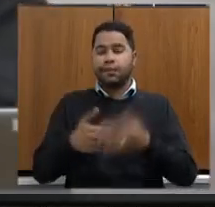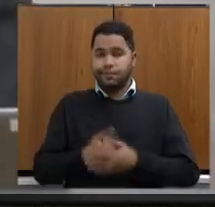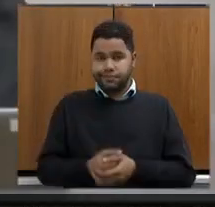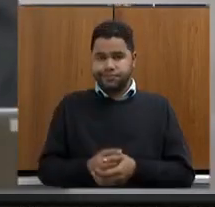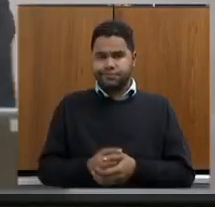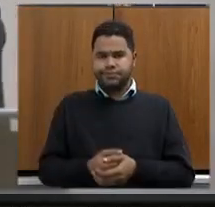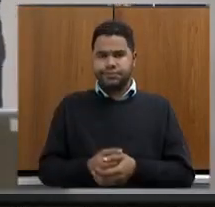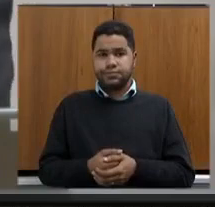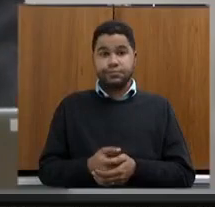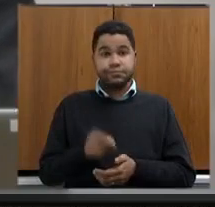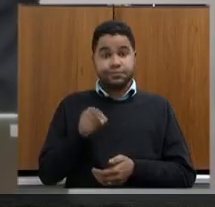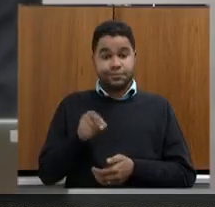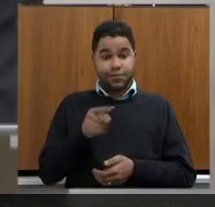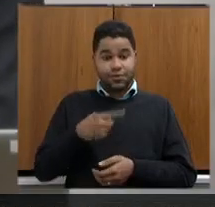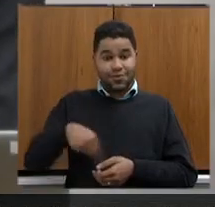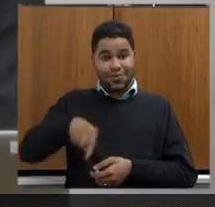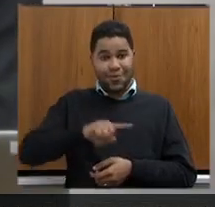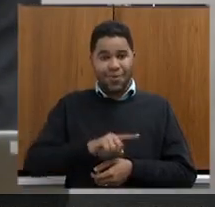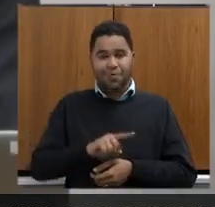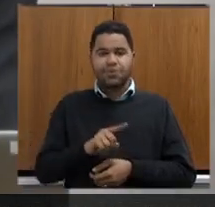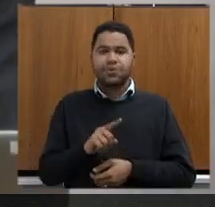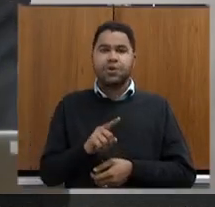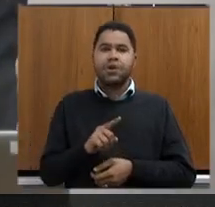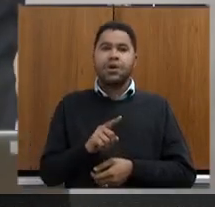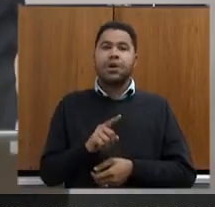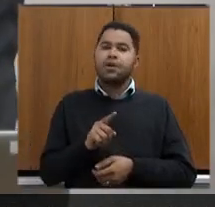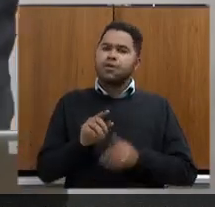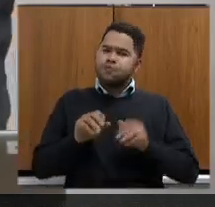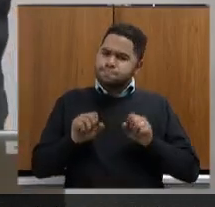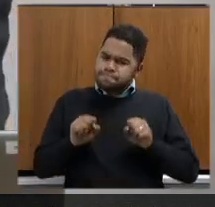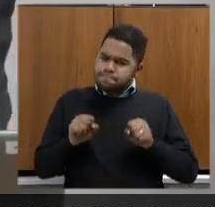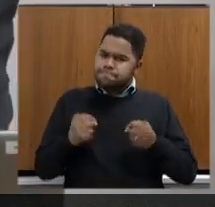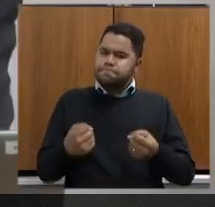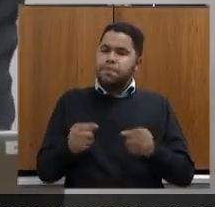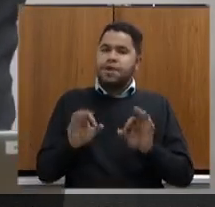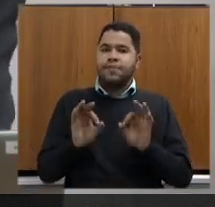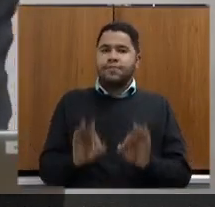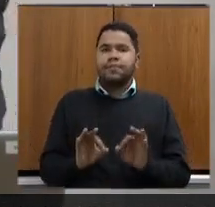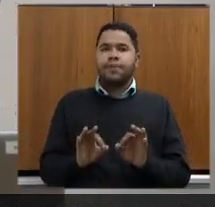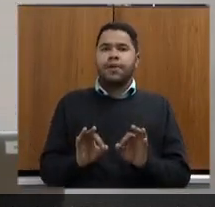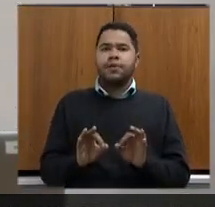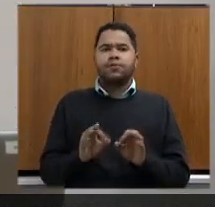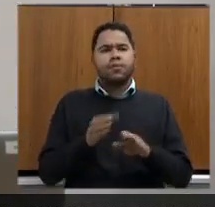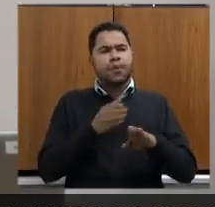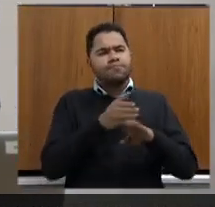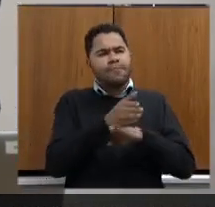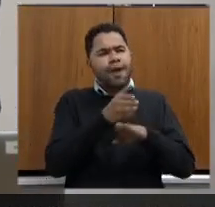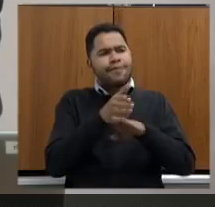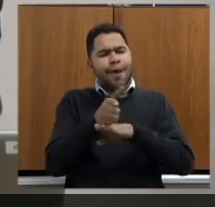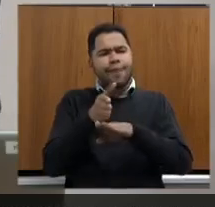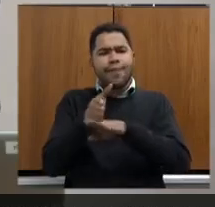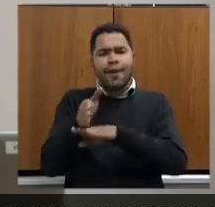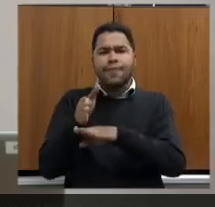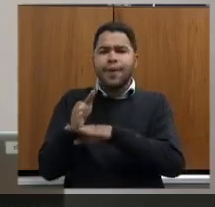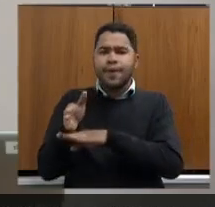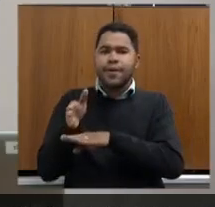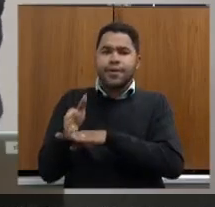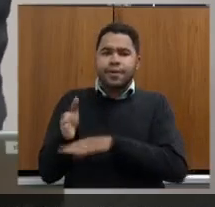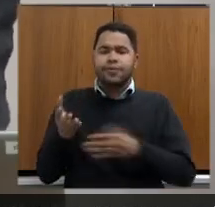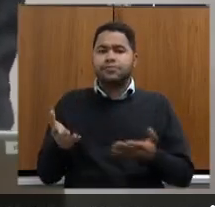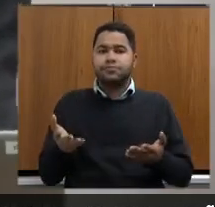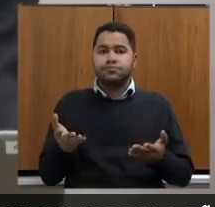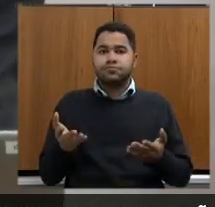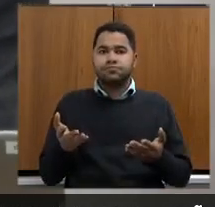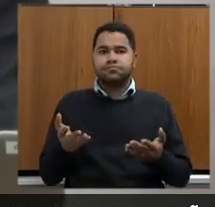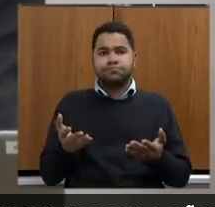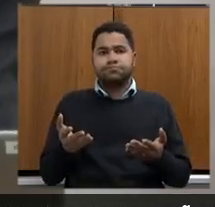no caso o nosso aconteceu nos dedicamos mesmo tome cada lugar fizemos a a moda